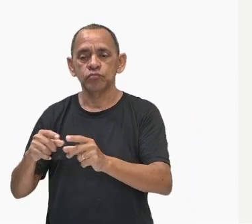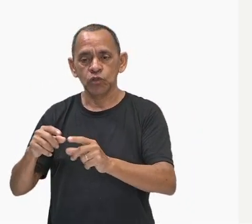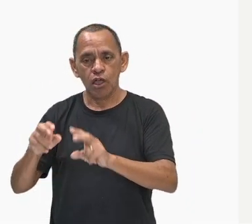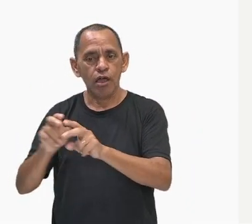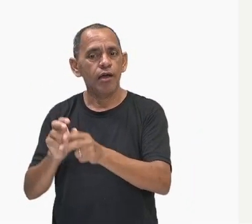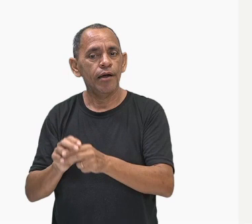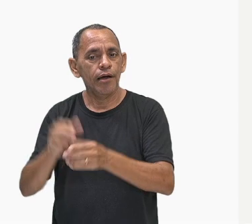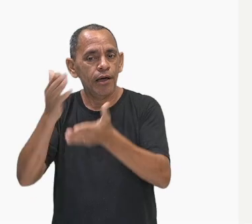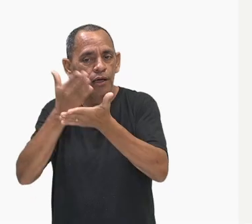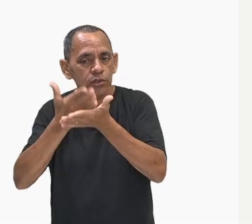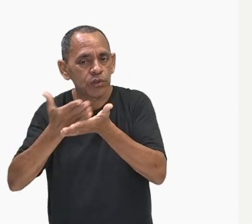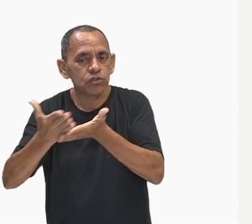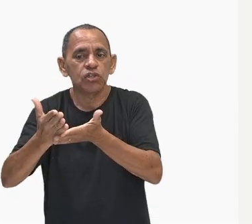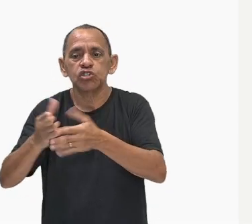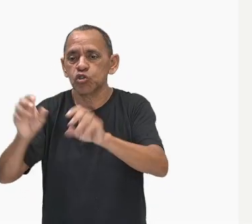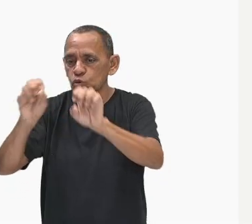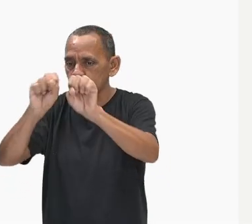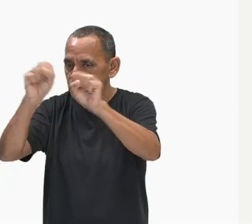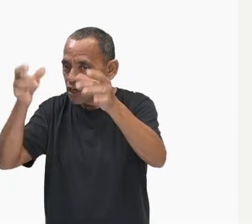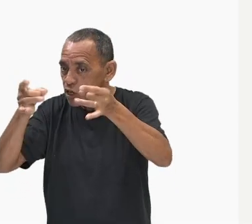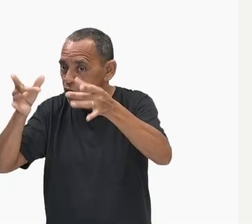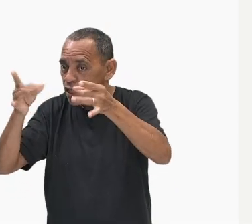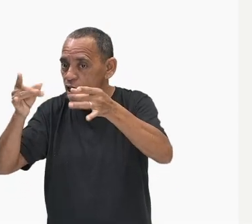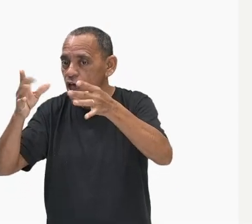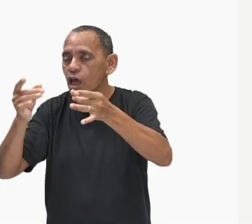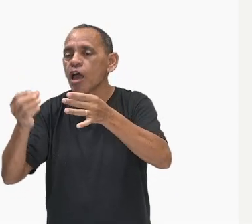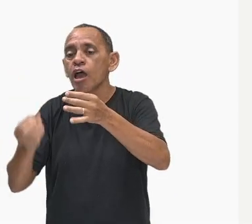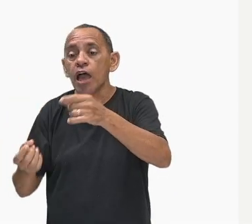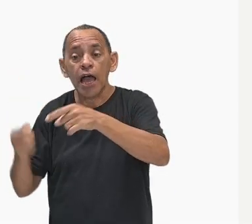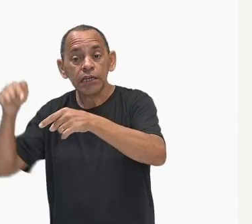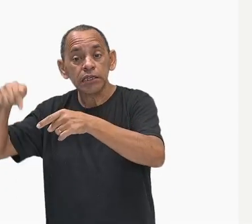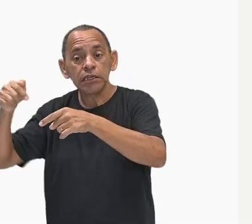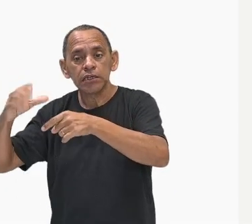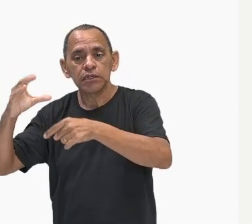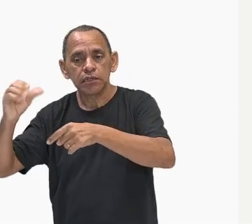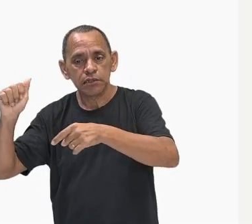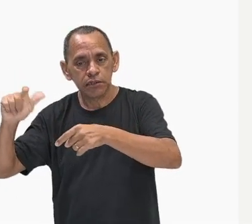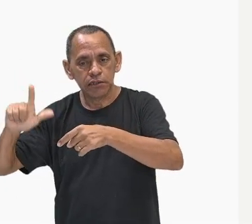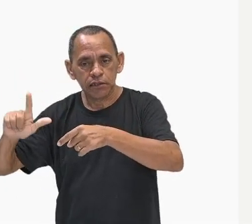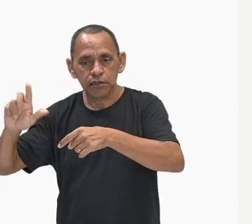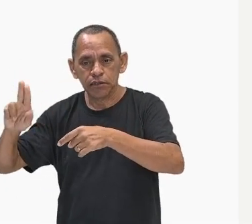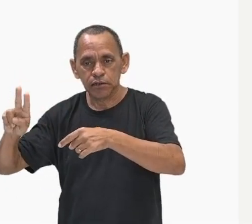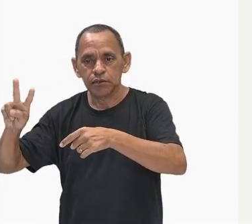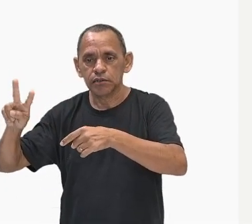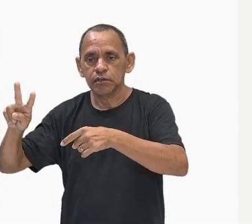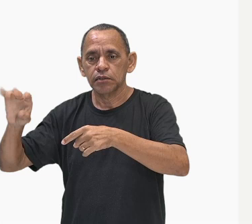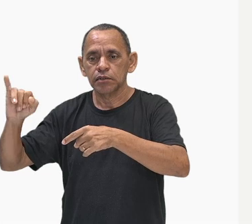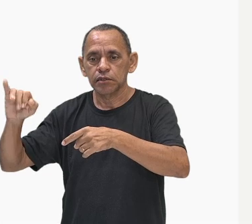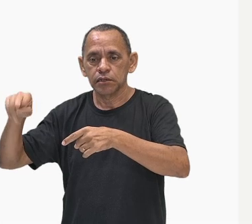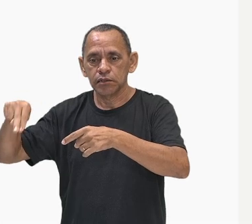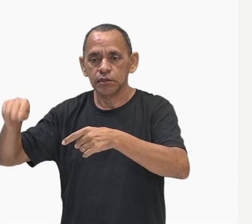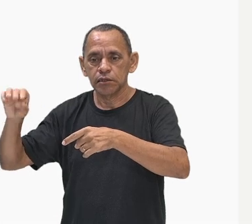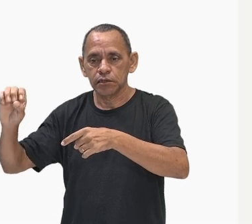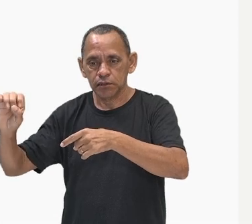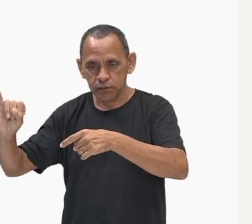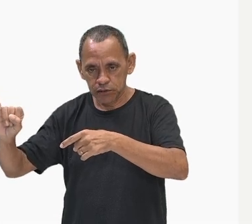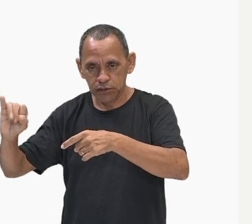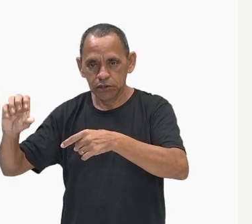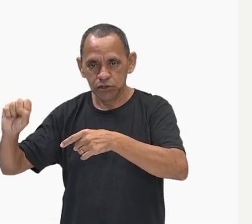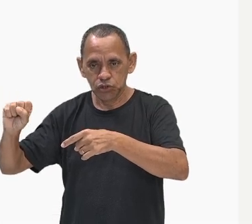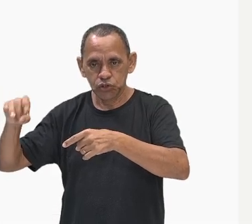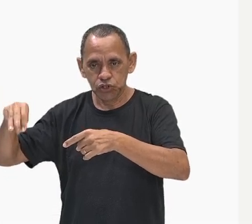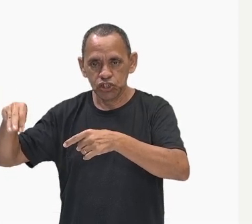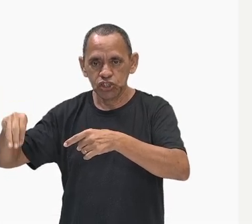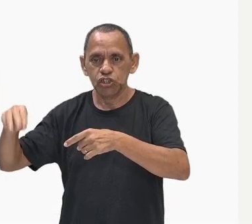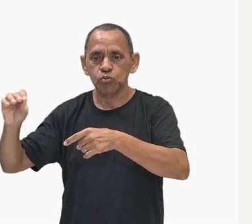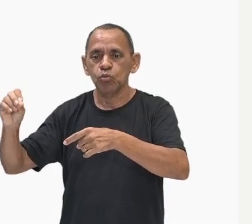que professavam o calvinismo, que também a gente conhece como uma vertente do puritanismo. É interessante